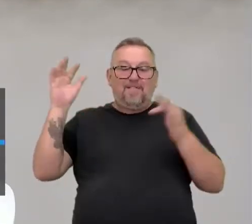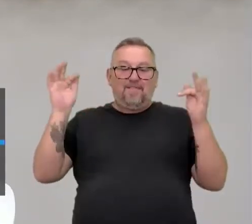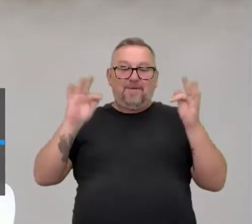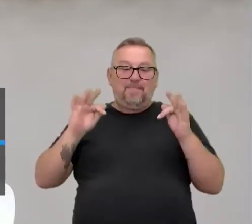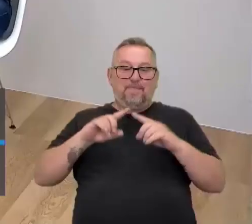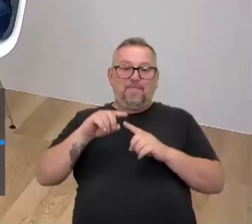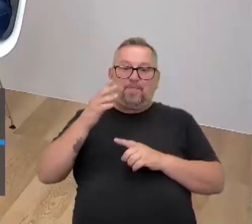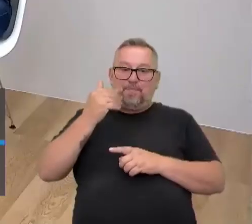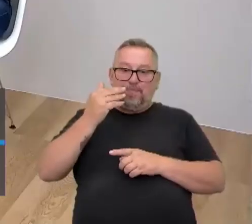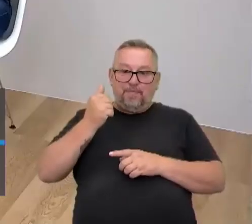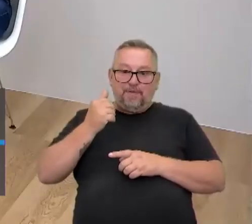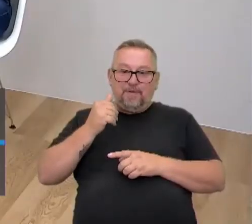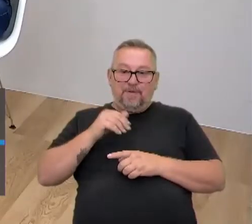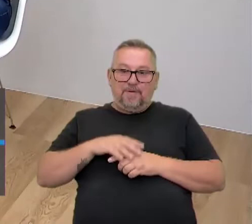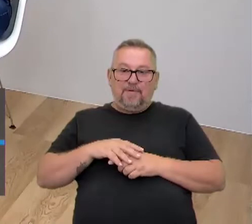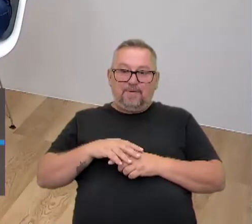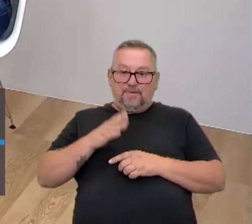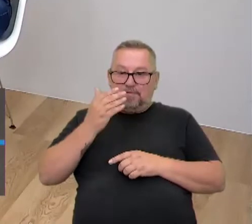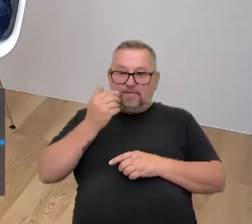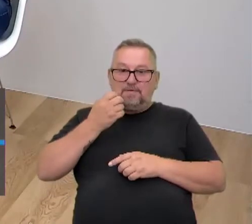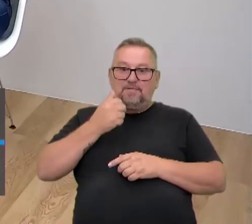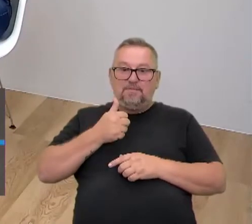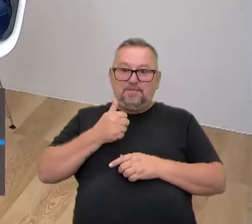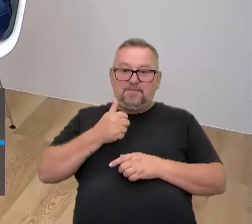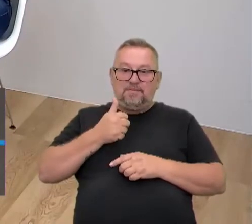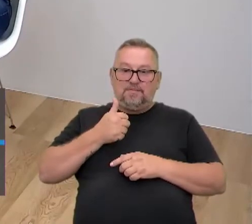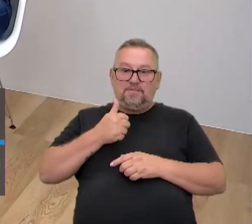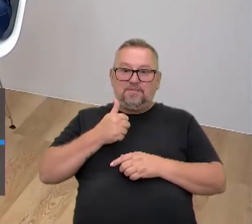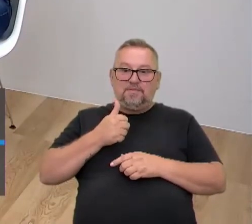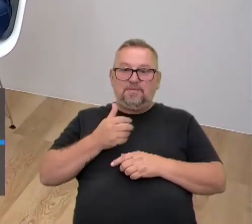gente come bem e